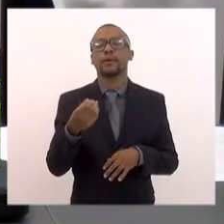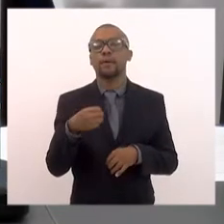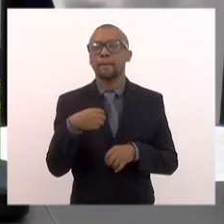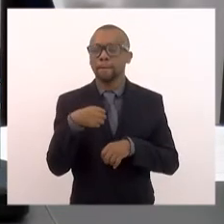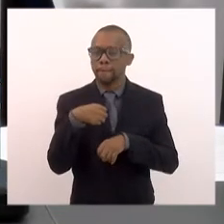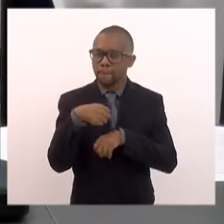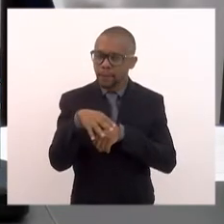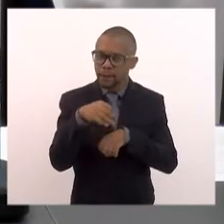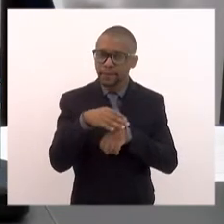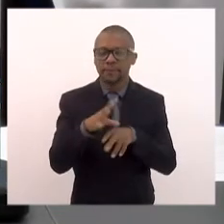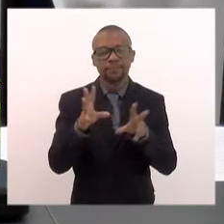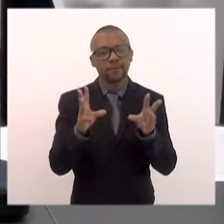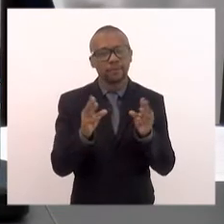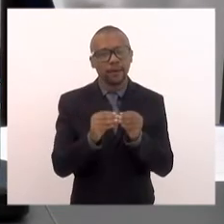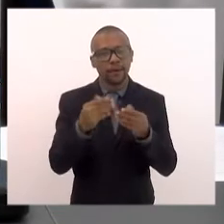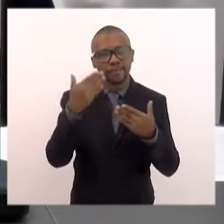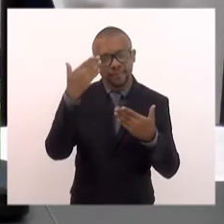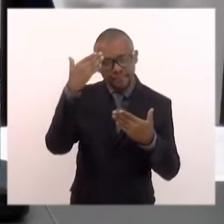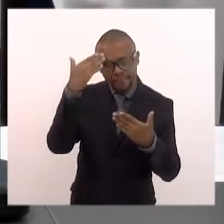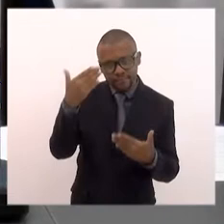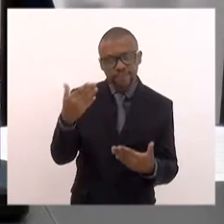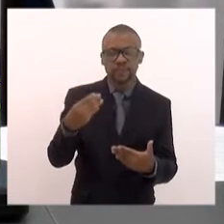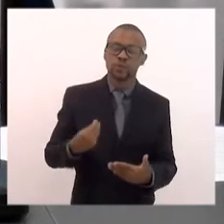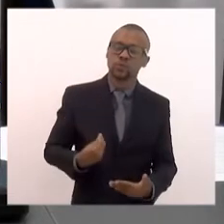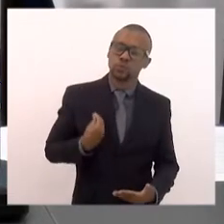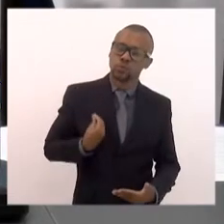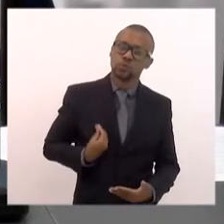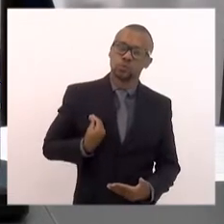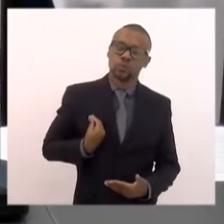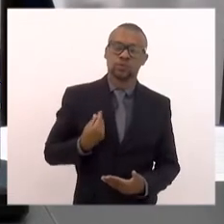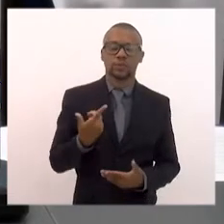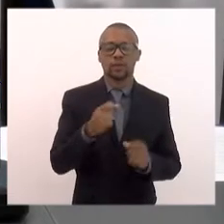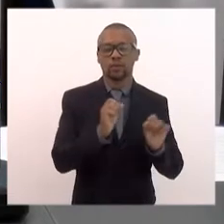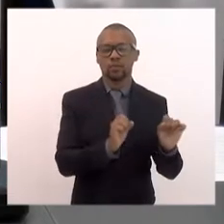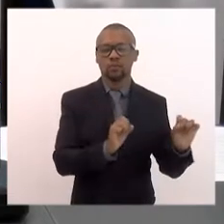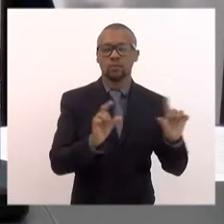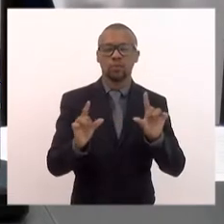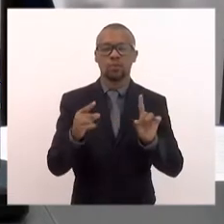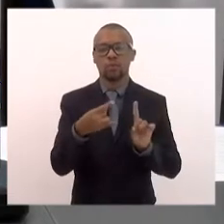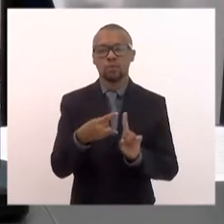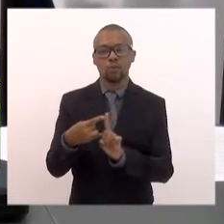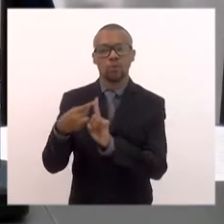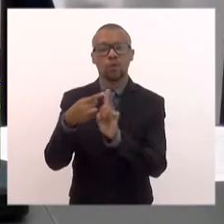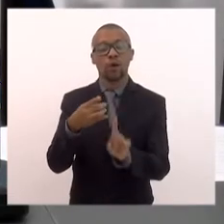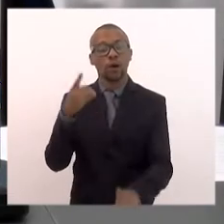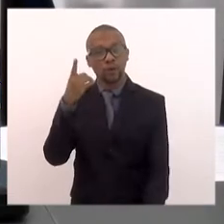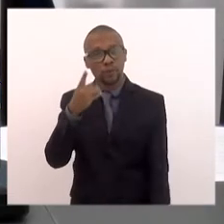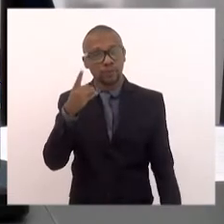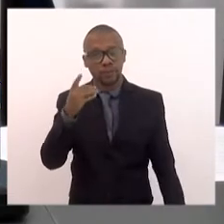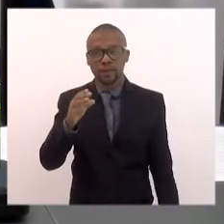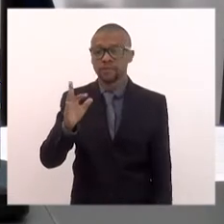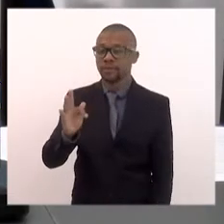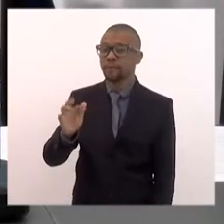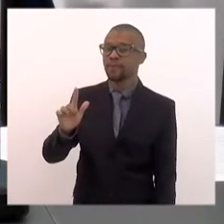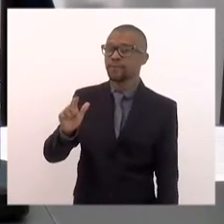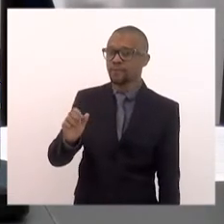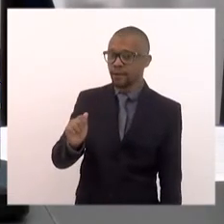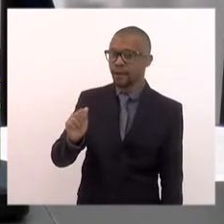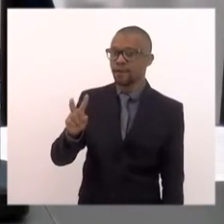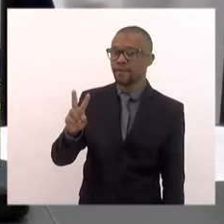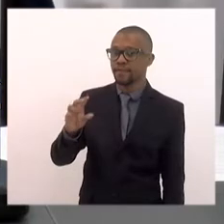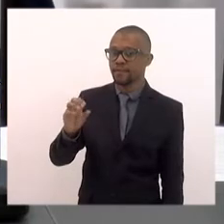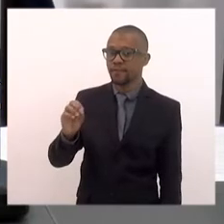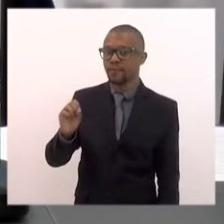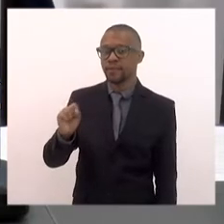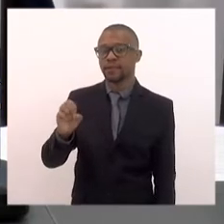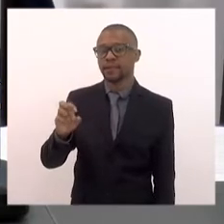uma breve saudação que está conosco aqui no plenário virtual, o deputado Flávio Serafini, que é membro